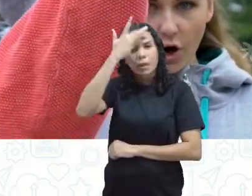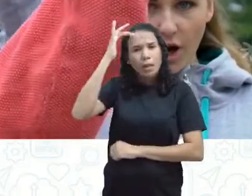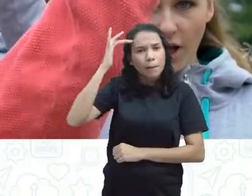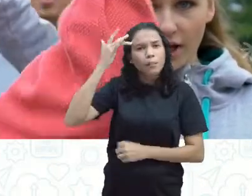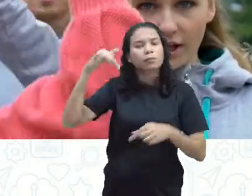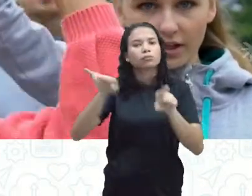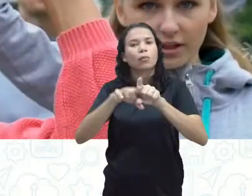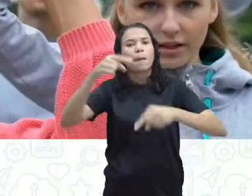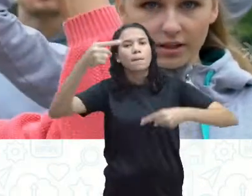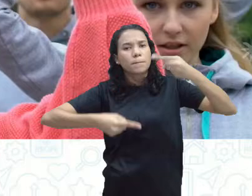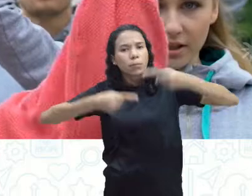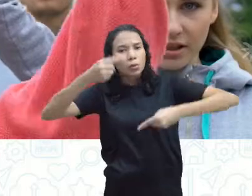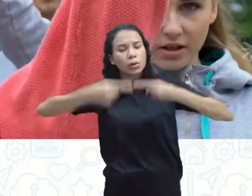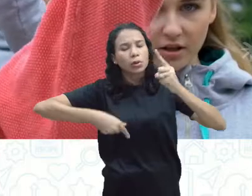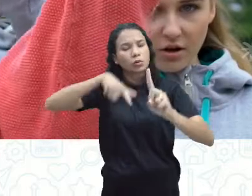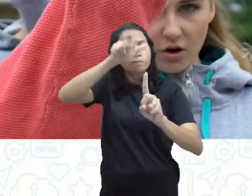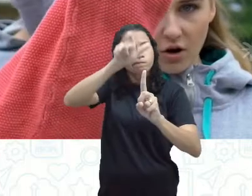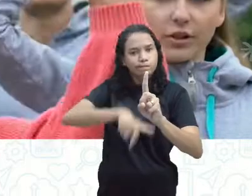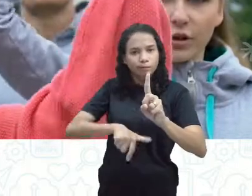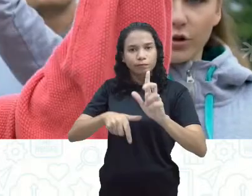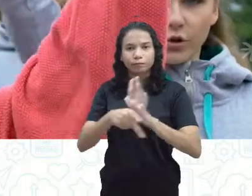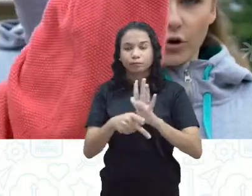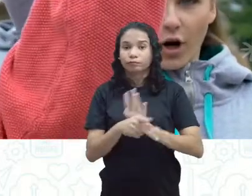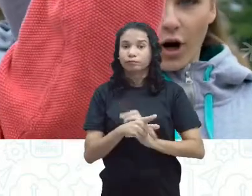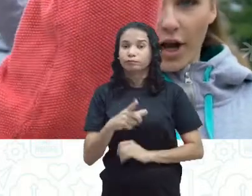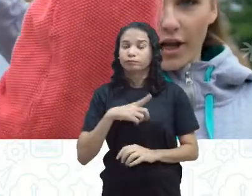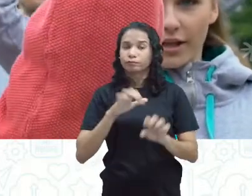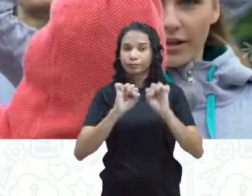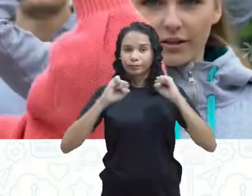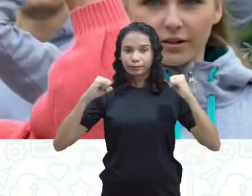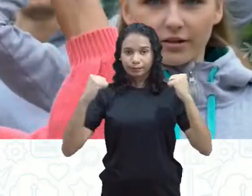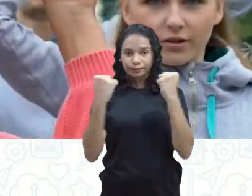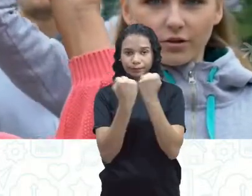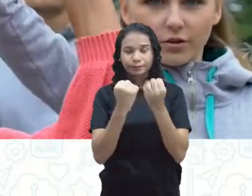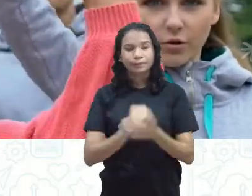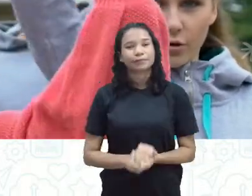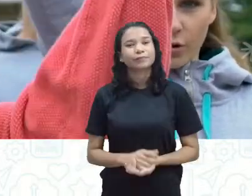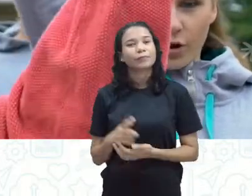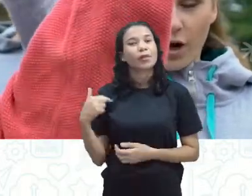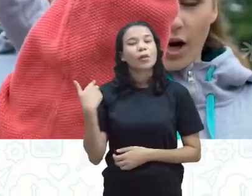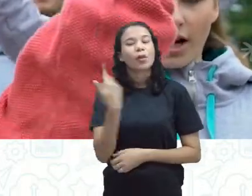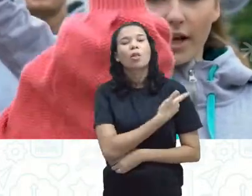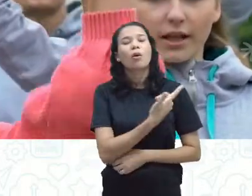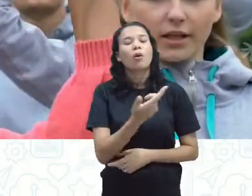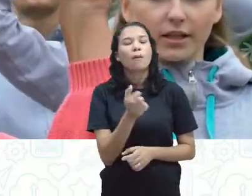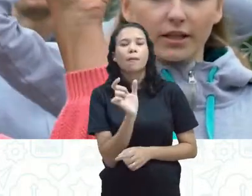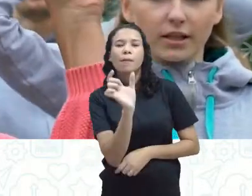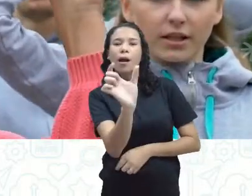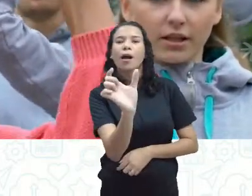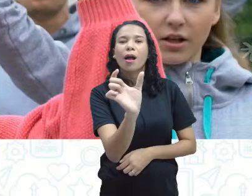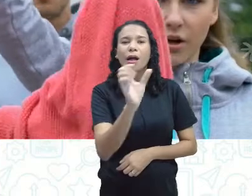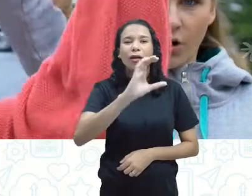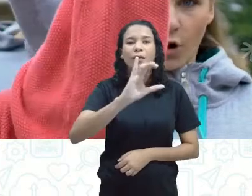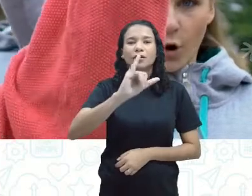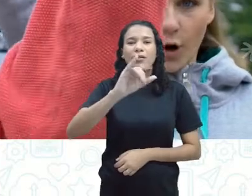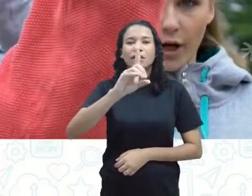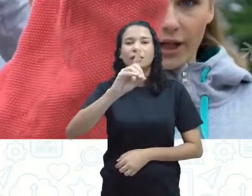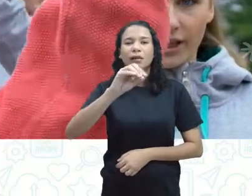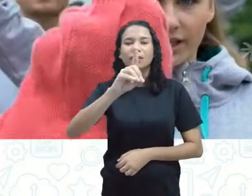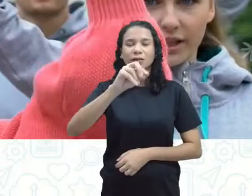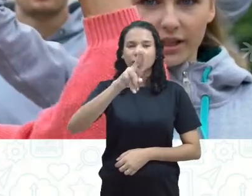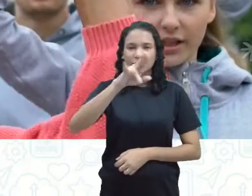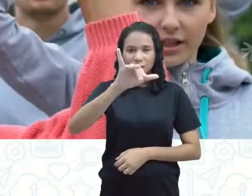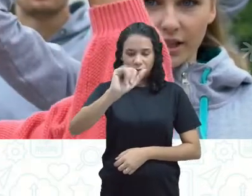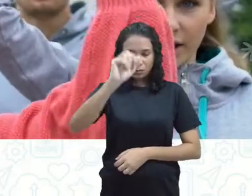e políticos de um indivíduo na sociedade. Quando a gente está falando de cidadania, gente, claro que